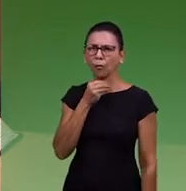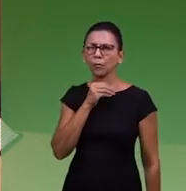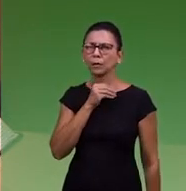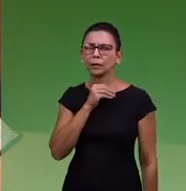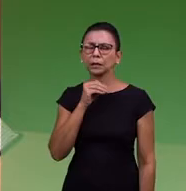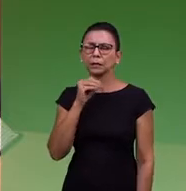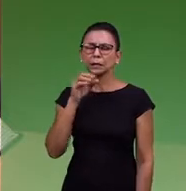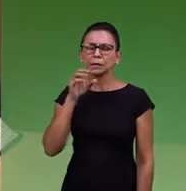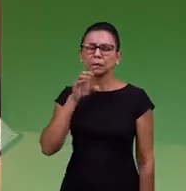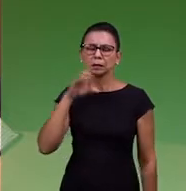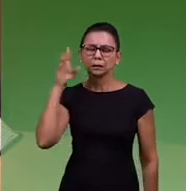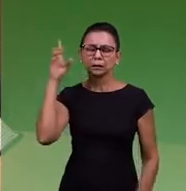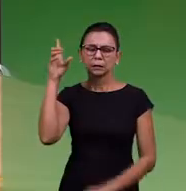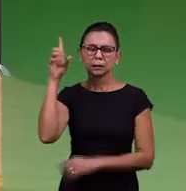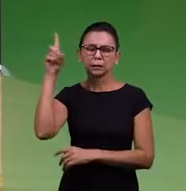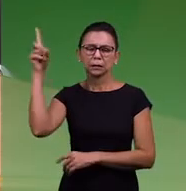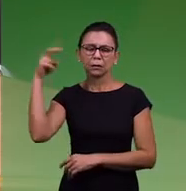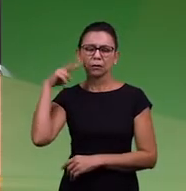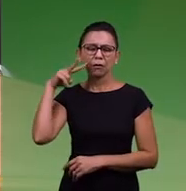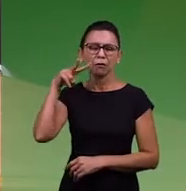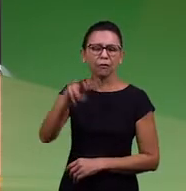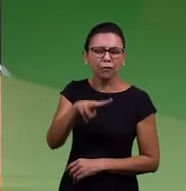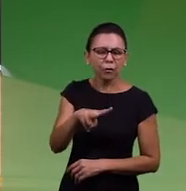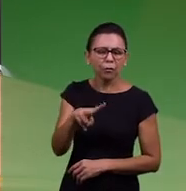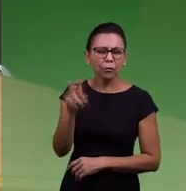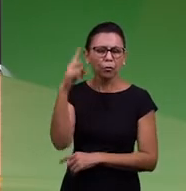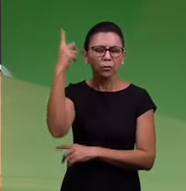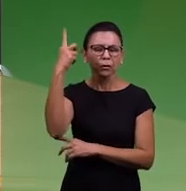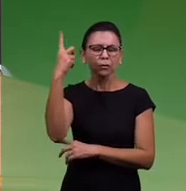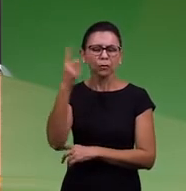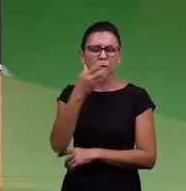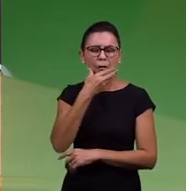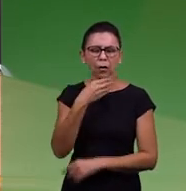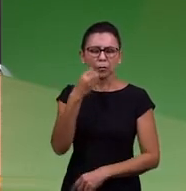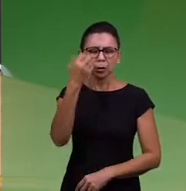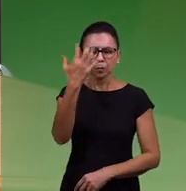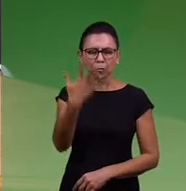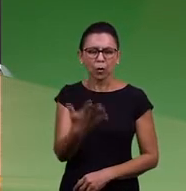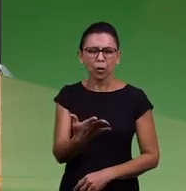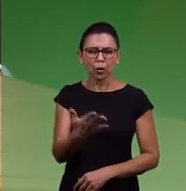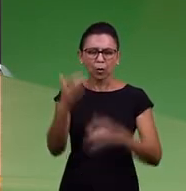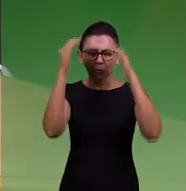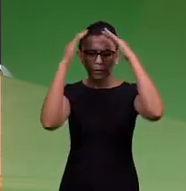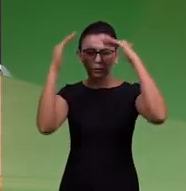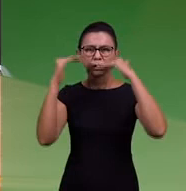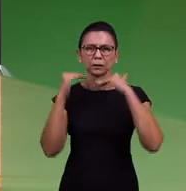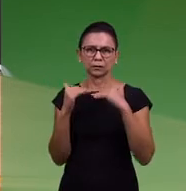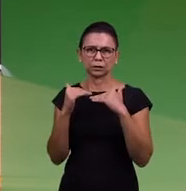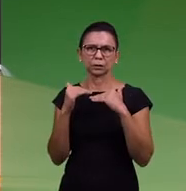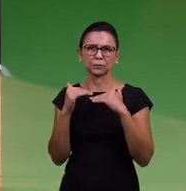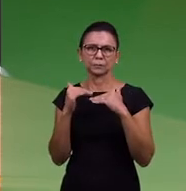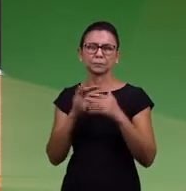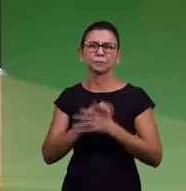né? Achei Davi, homem segundo o meu coração e que fará toda a minha vontade.